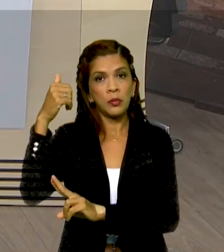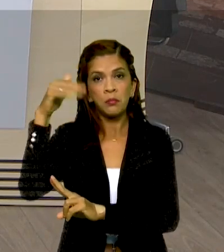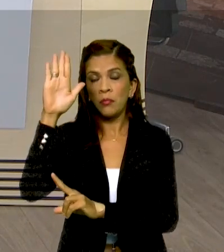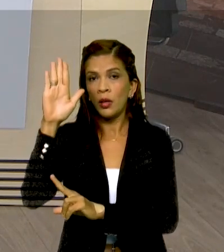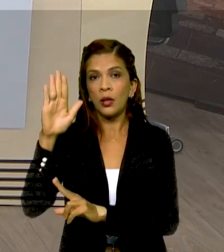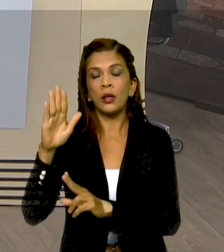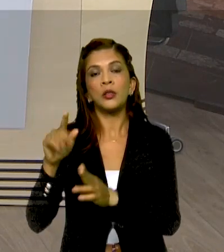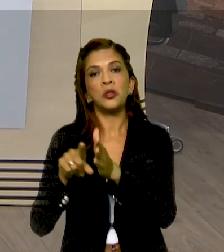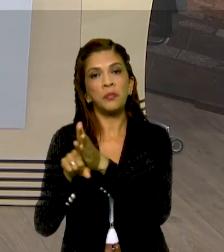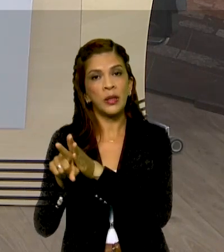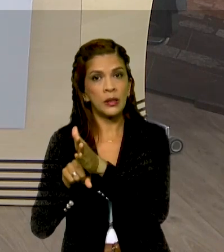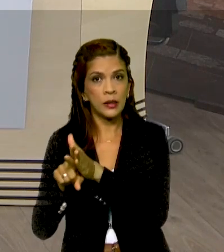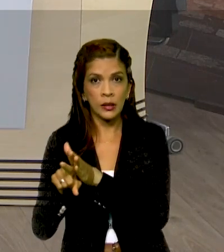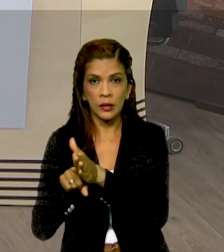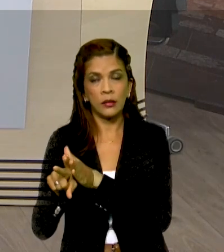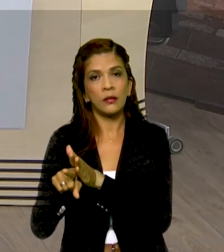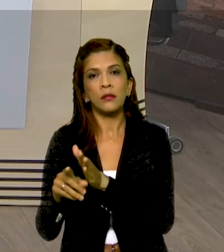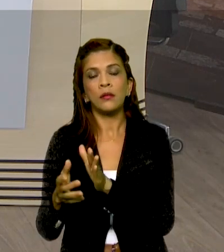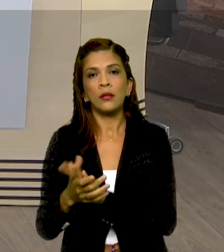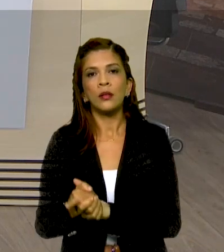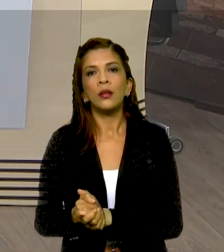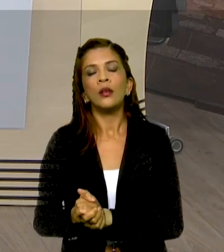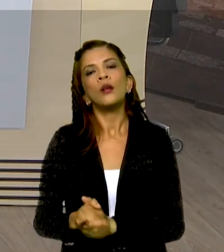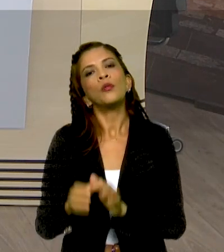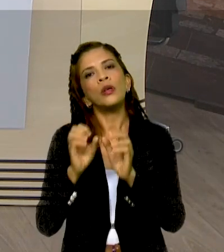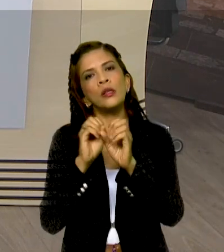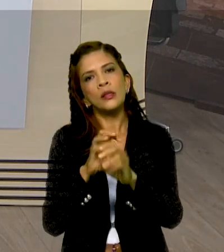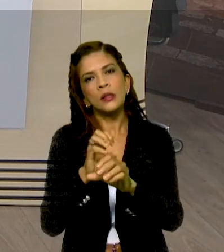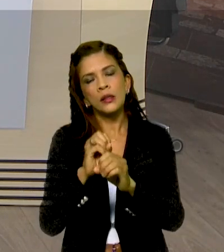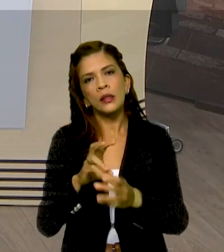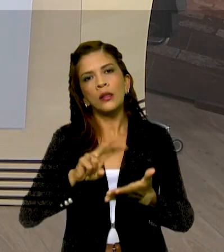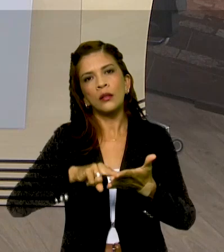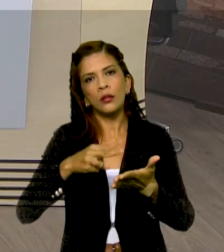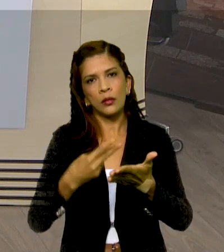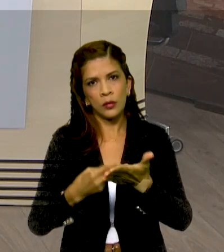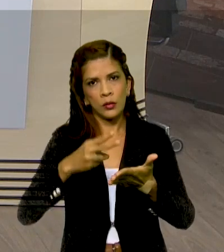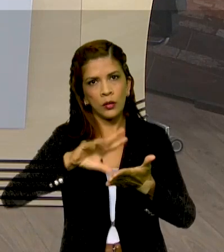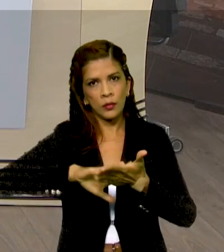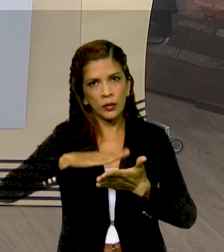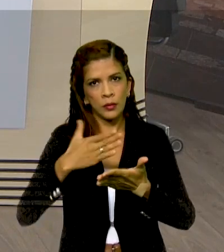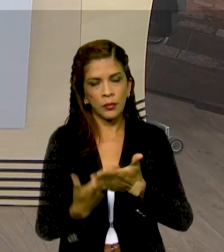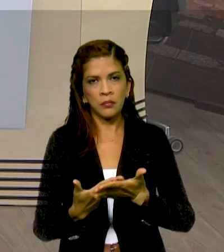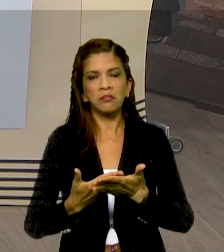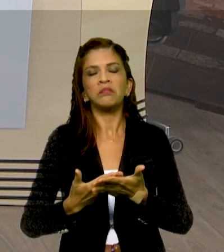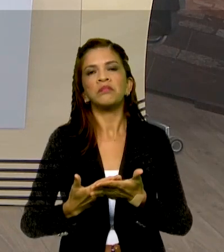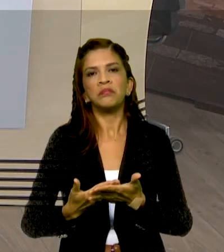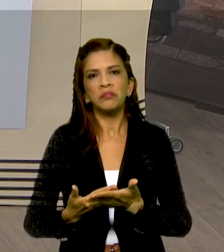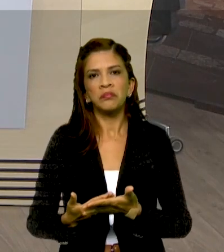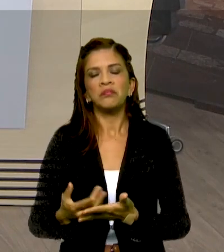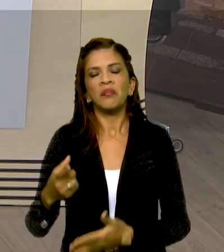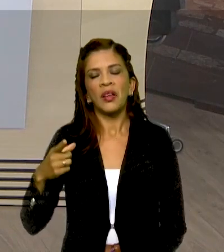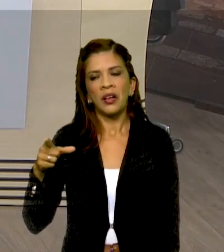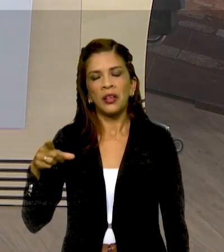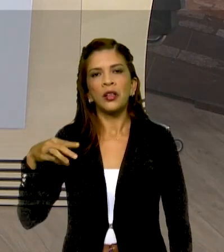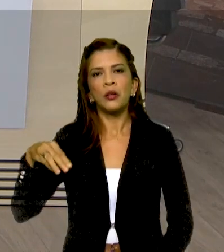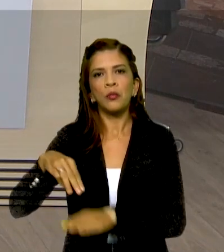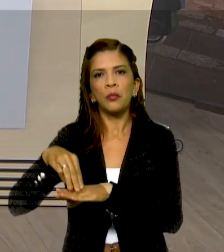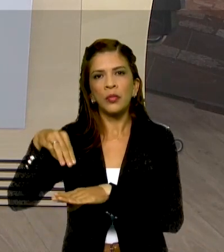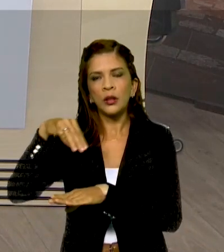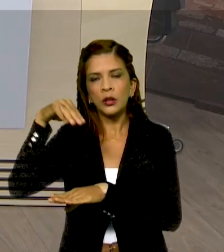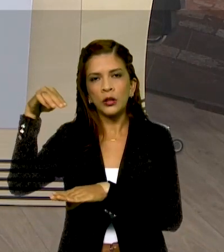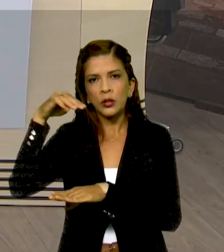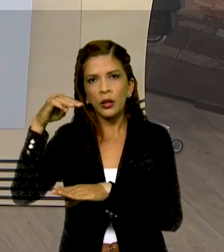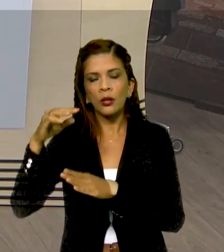e sobre língua de sinais, tanto para o ensino quanto para a tradução e para a interpretação. Então, lá tem um mestrado muito famoso, que é o mestrado em Estudos